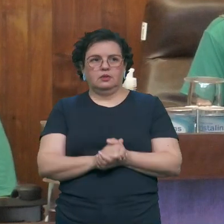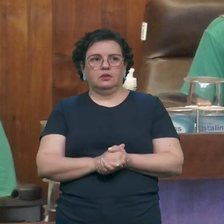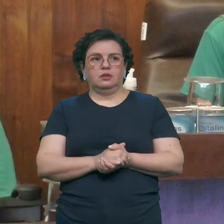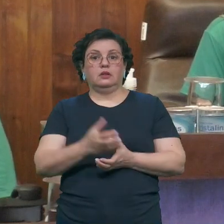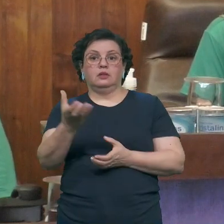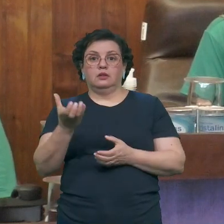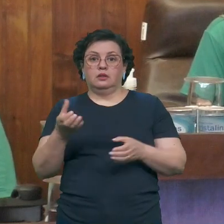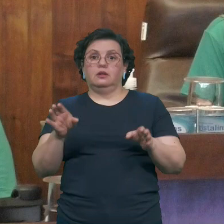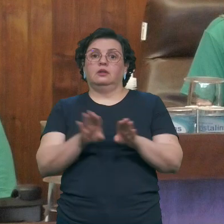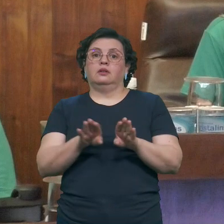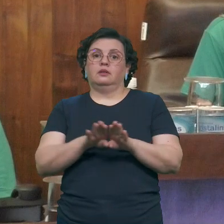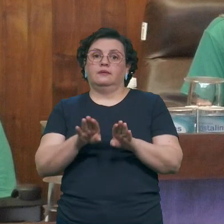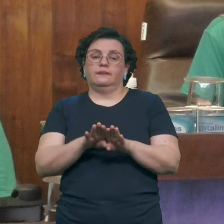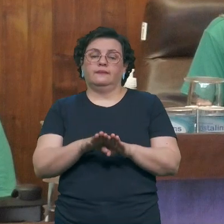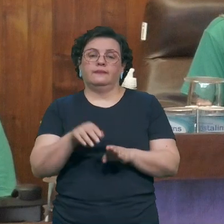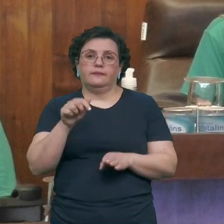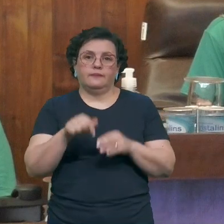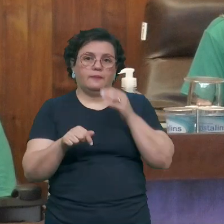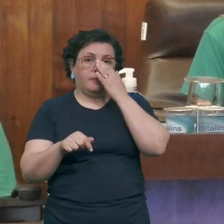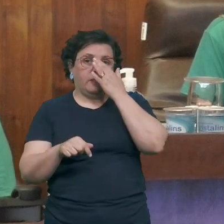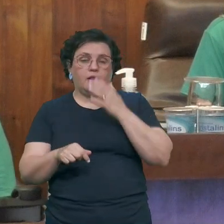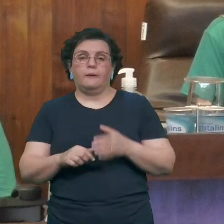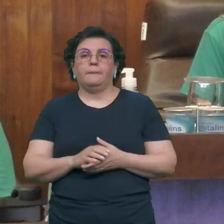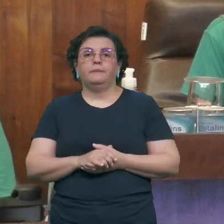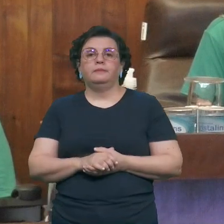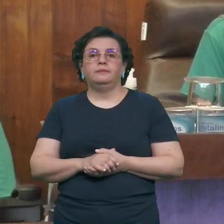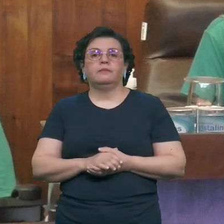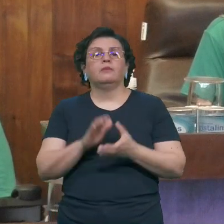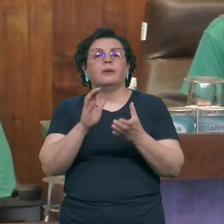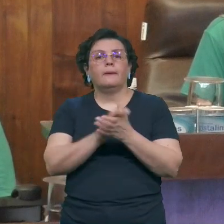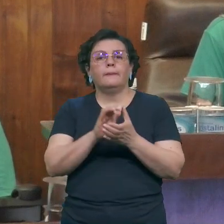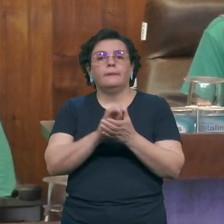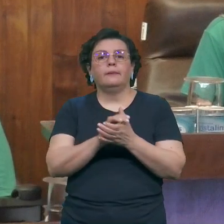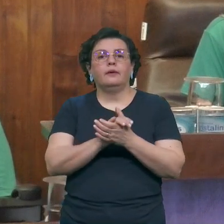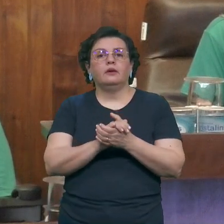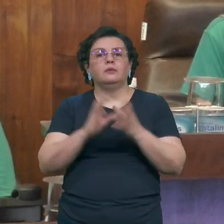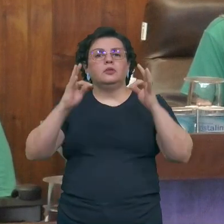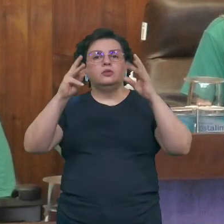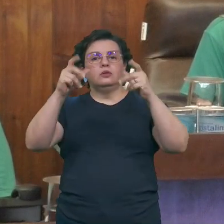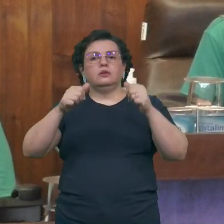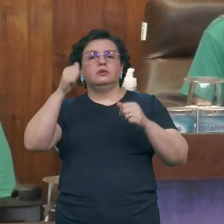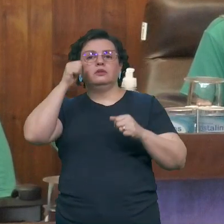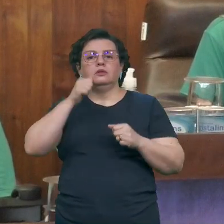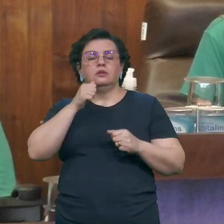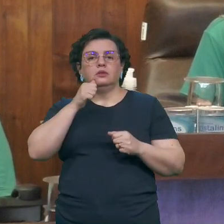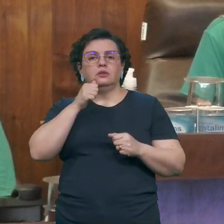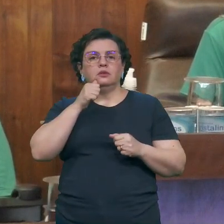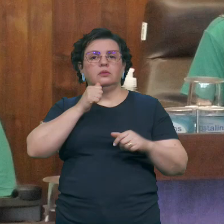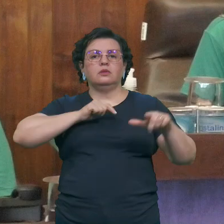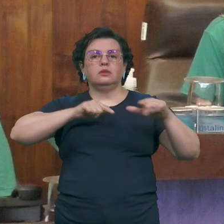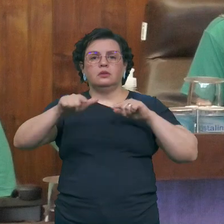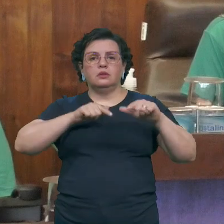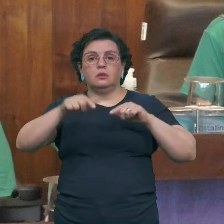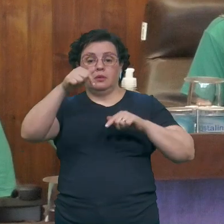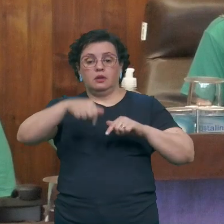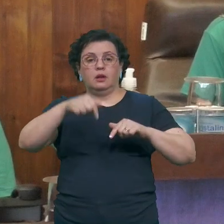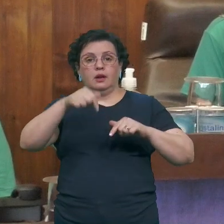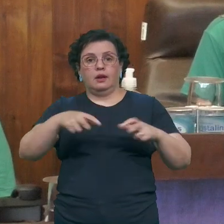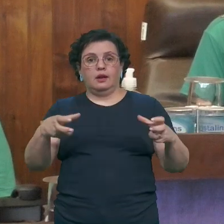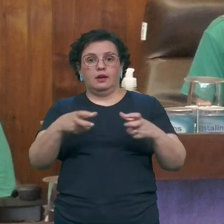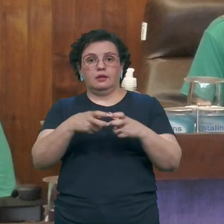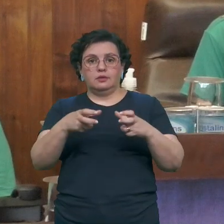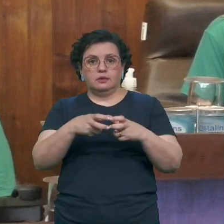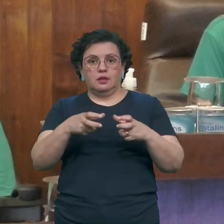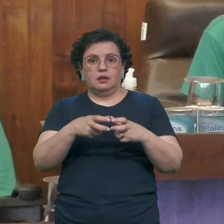Quero também, aqui, de pronto, parabenizar todas as mulheres que trabalham nesta Câmara